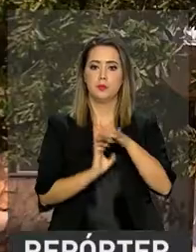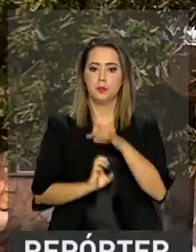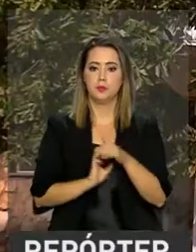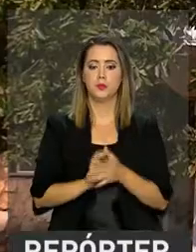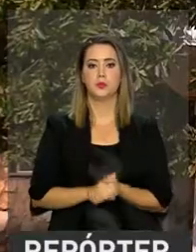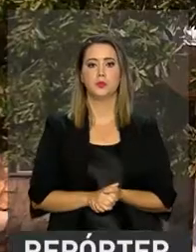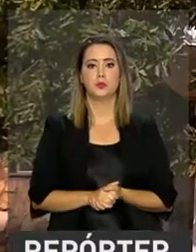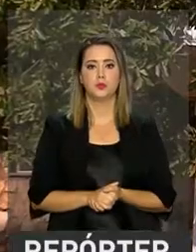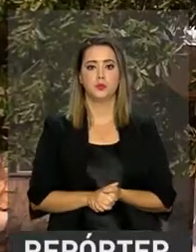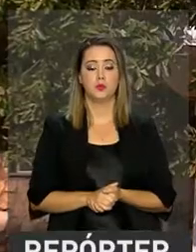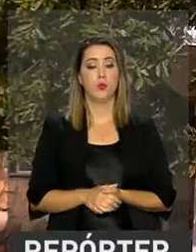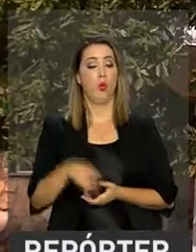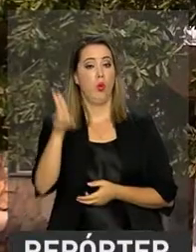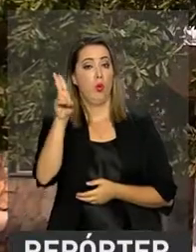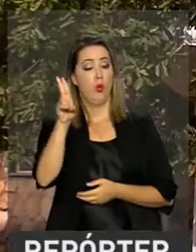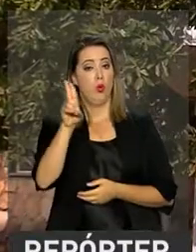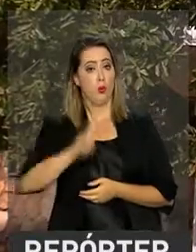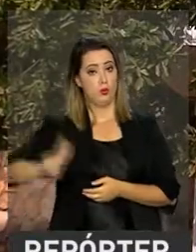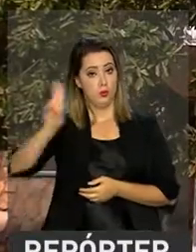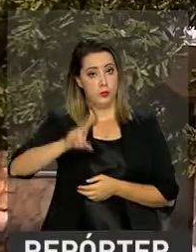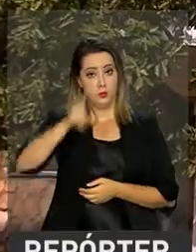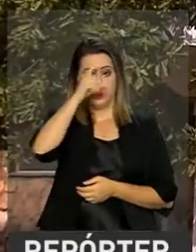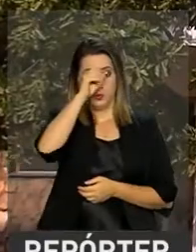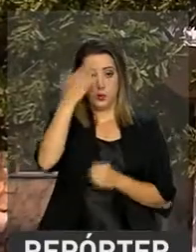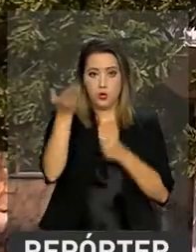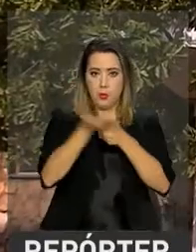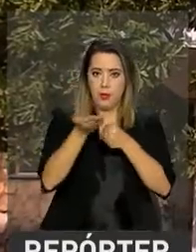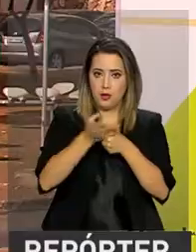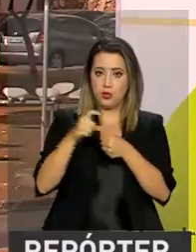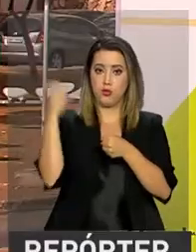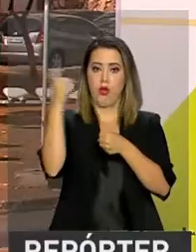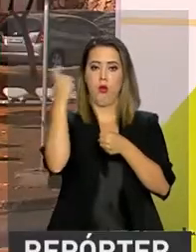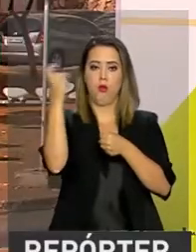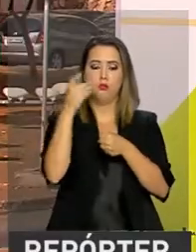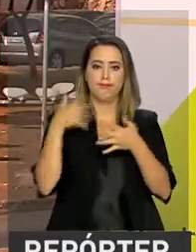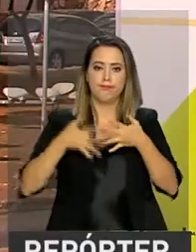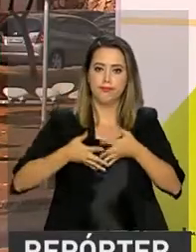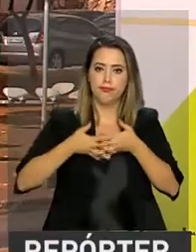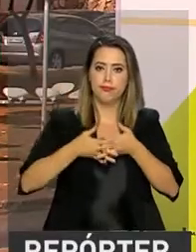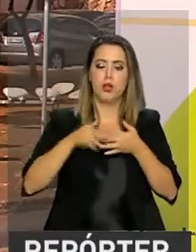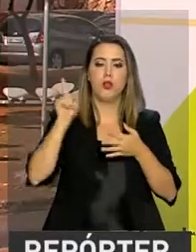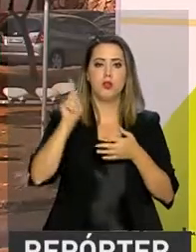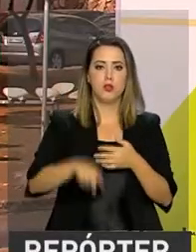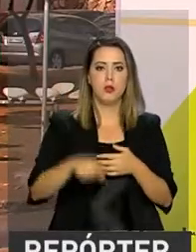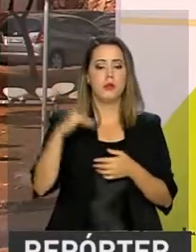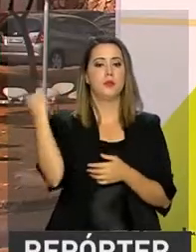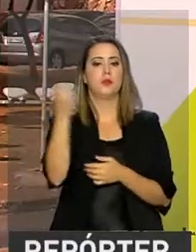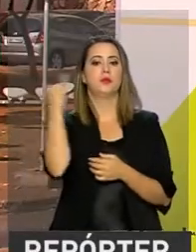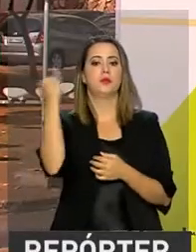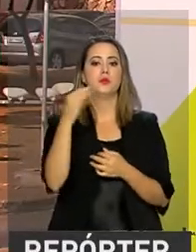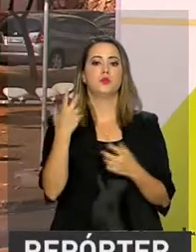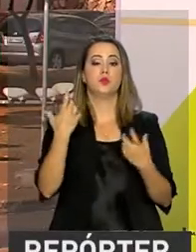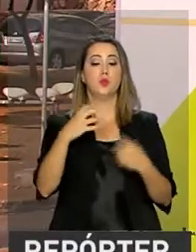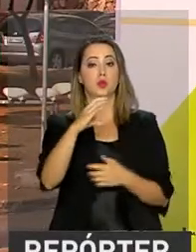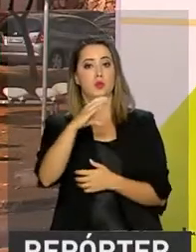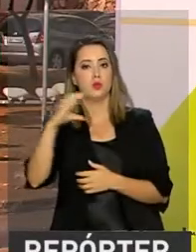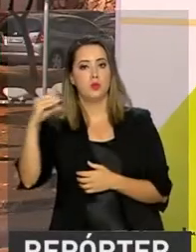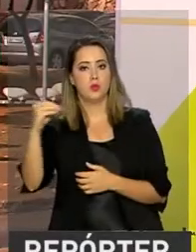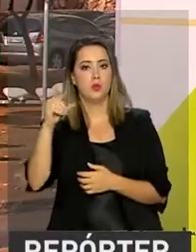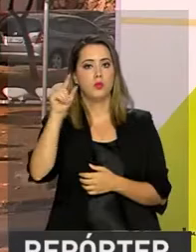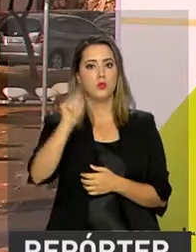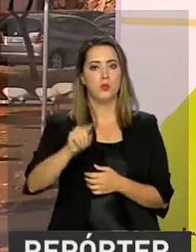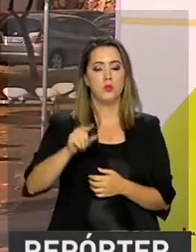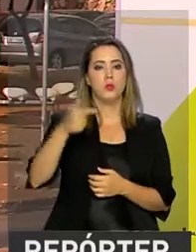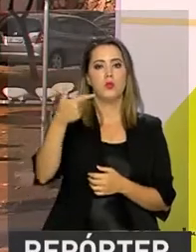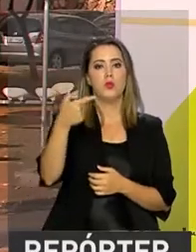terceirizadas. O Hospital Universitário de Brasília é de média e alta complexidade. É considerado de referência na região centro-oeste e cerca